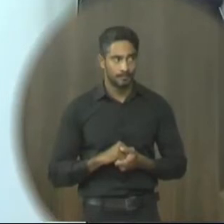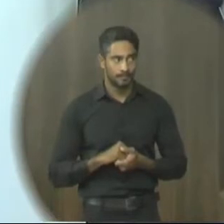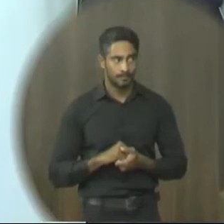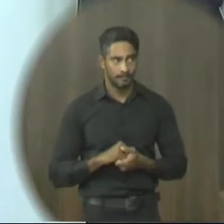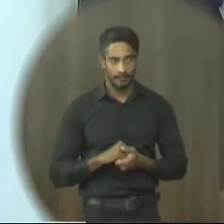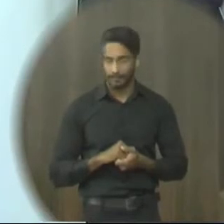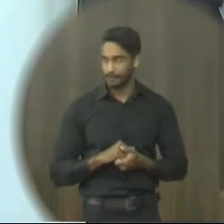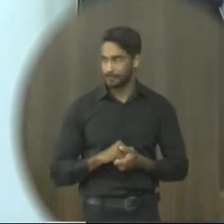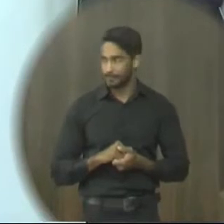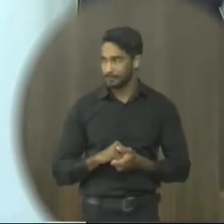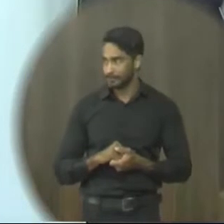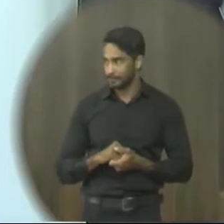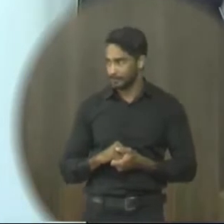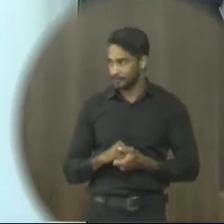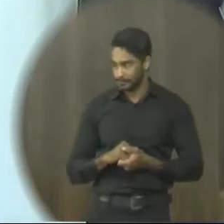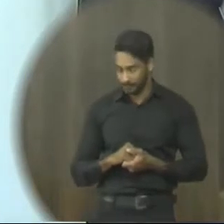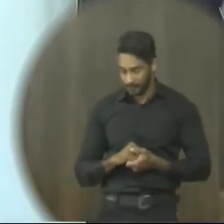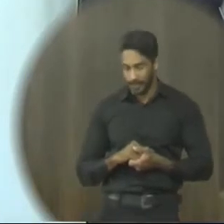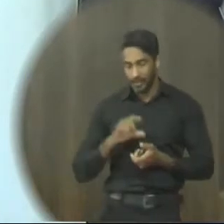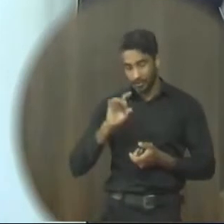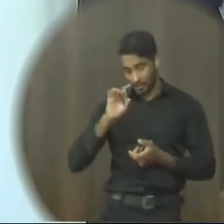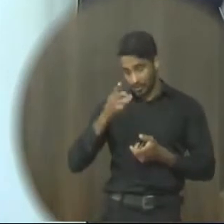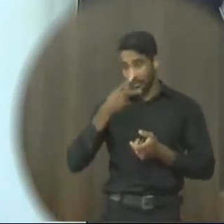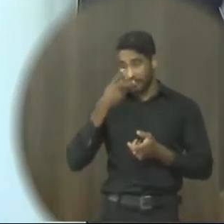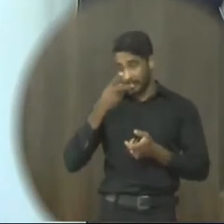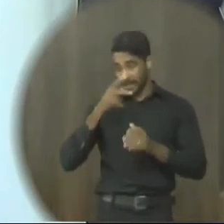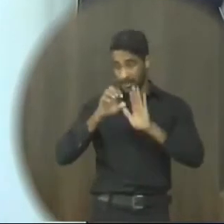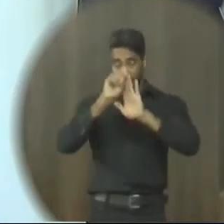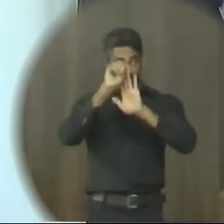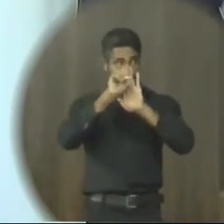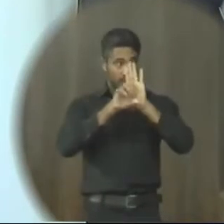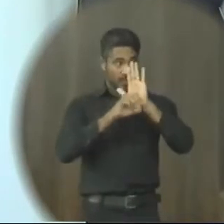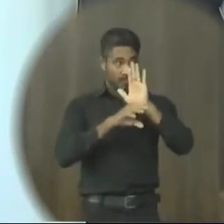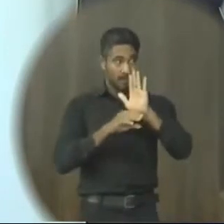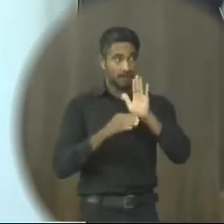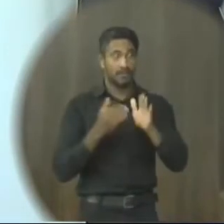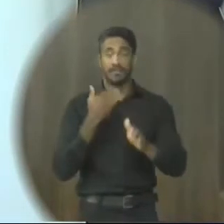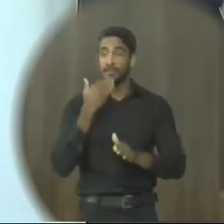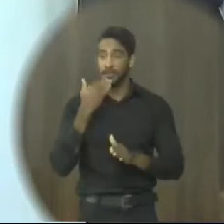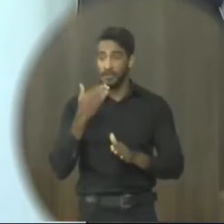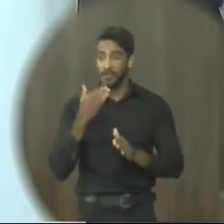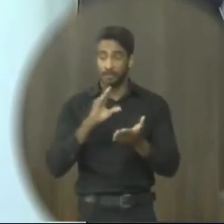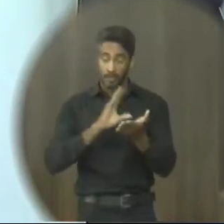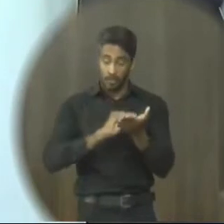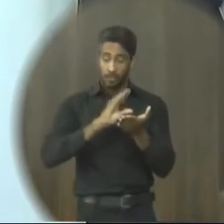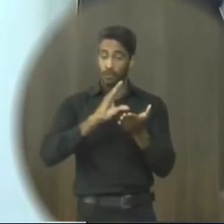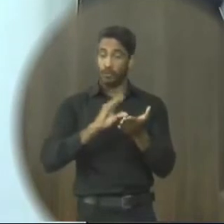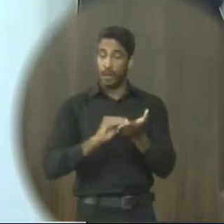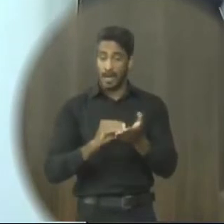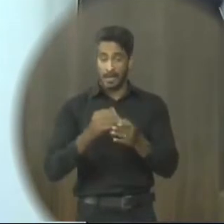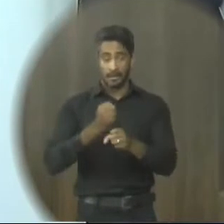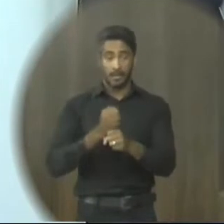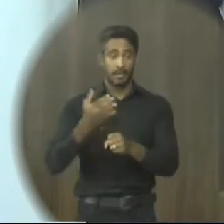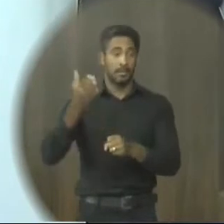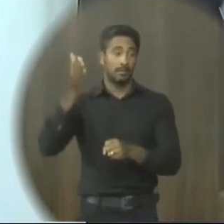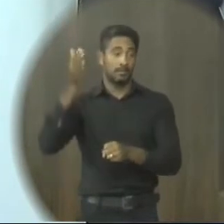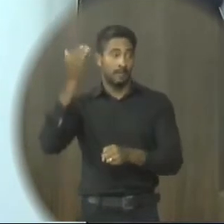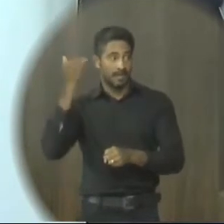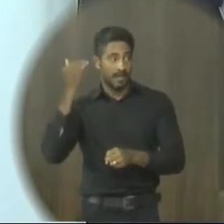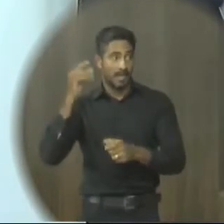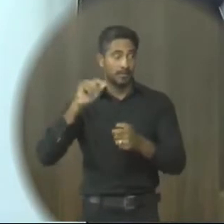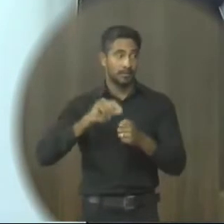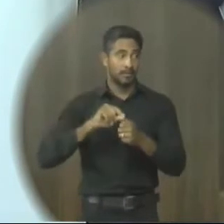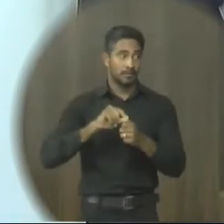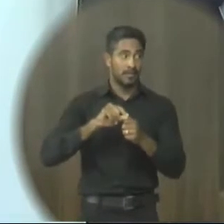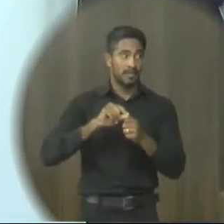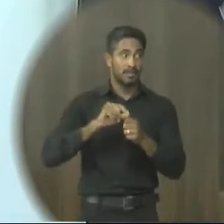Ficou faltando falar do semáforo, só vou completar a resposta. Nós fizemos adesão de uma ata o ano passado com a pretensão de fazer